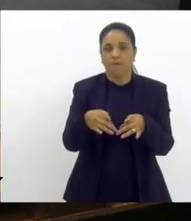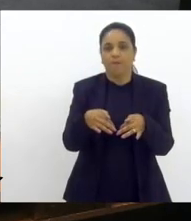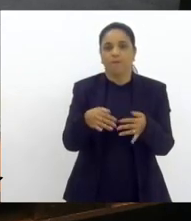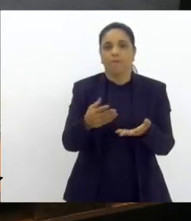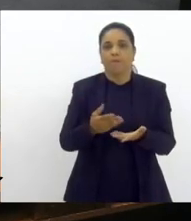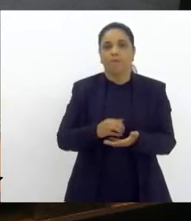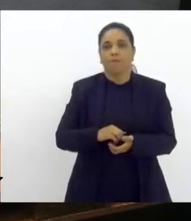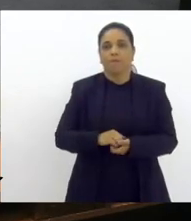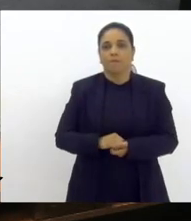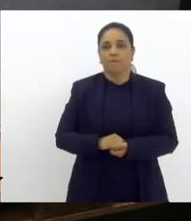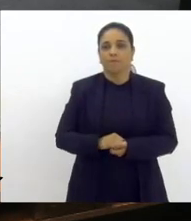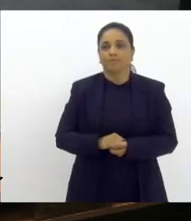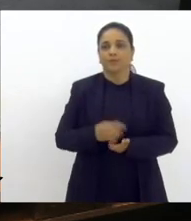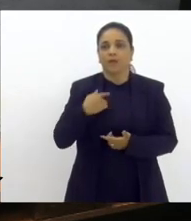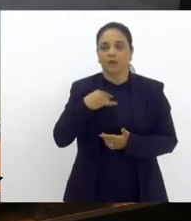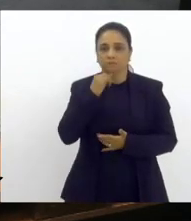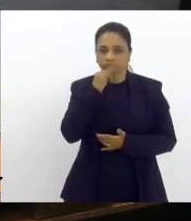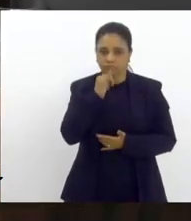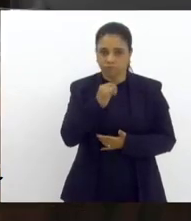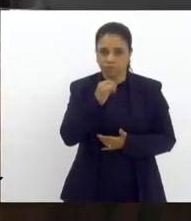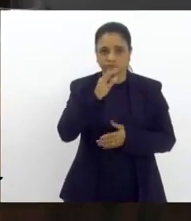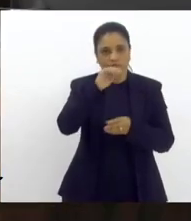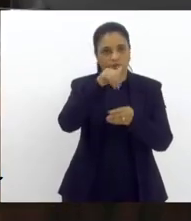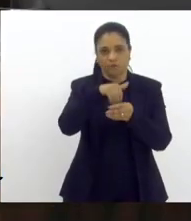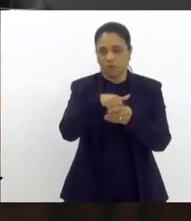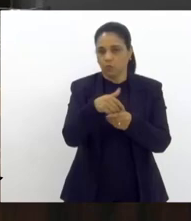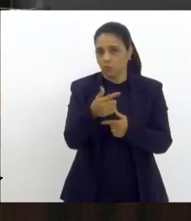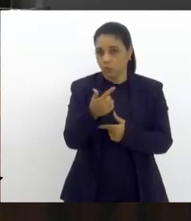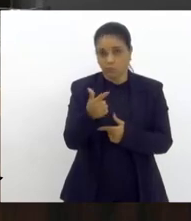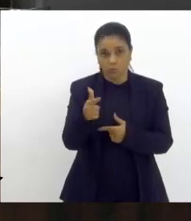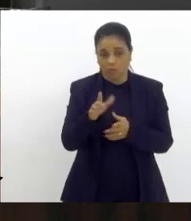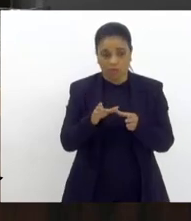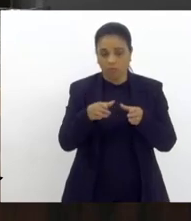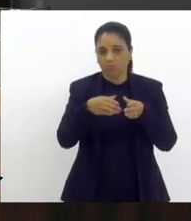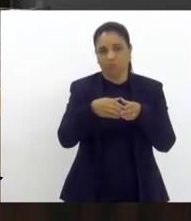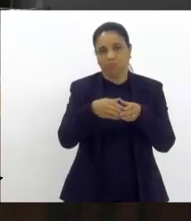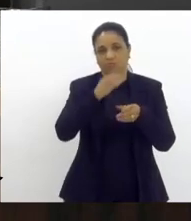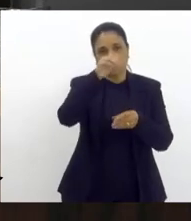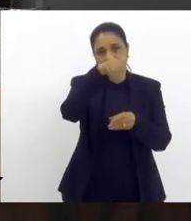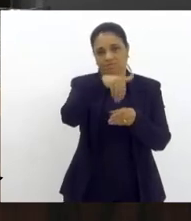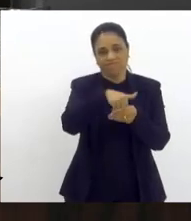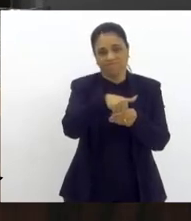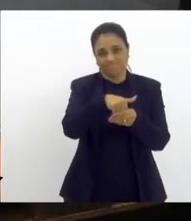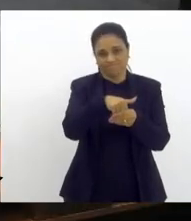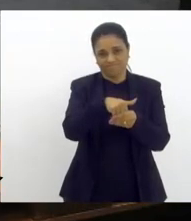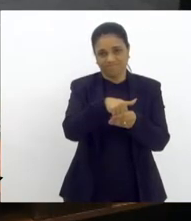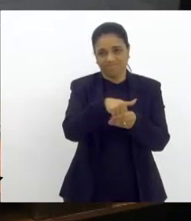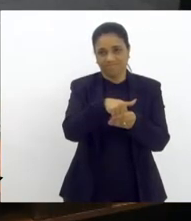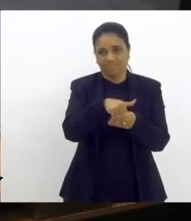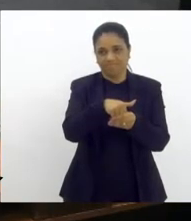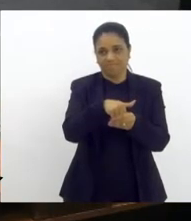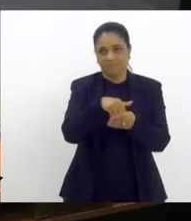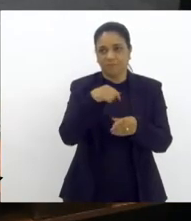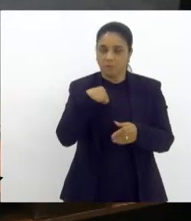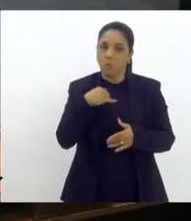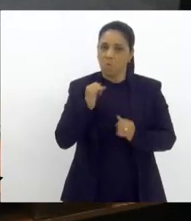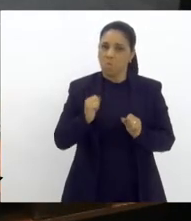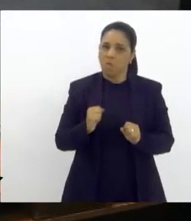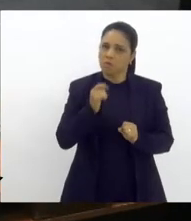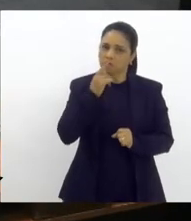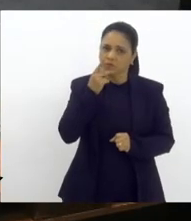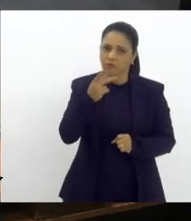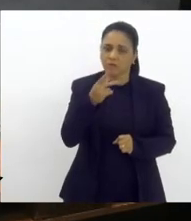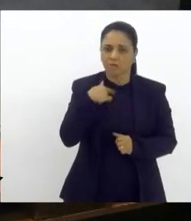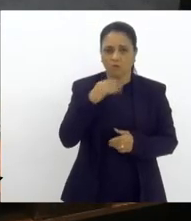declaração de voto presidente não tem declaração de voto Porque não houve quórum para deliberação Mas pode decorar a moto mesmo assim